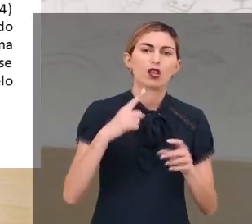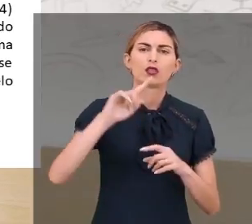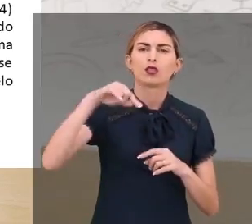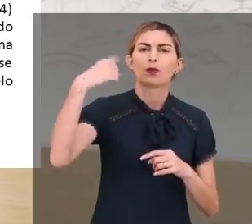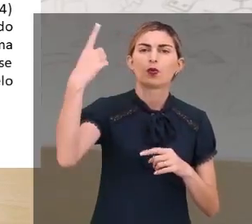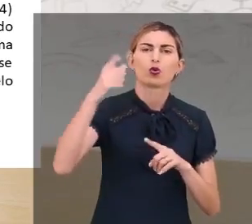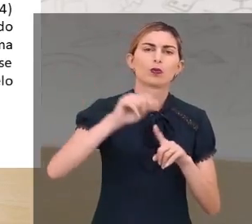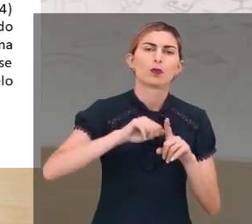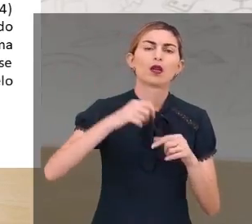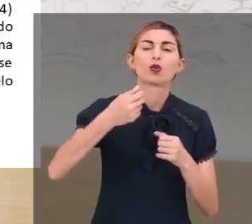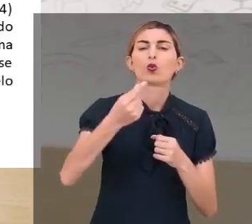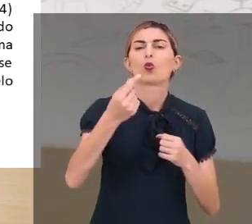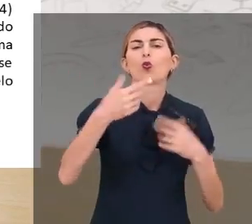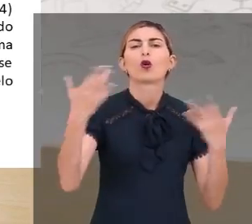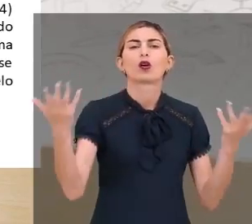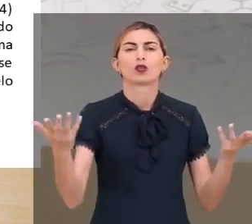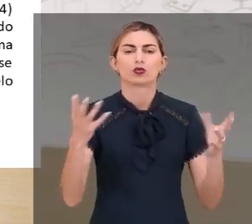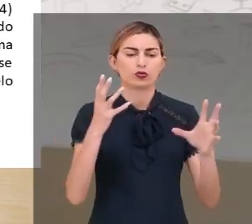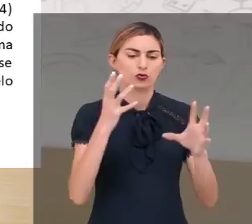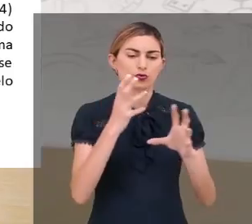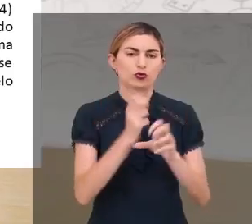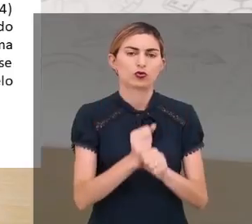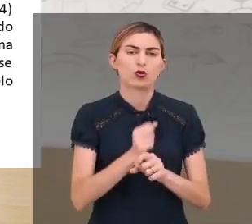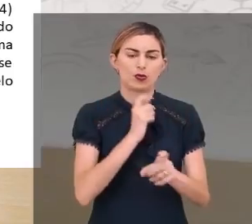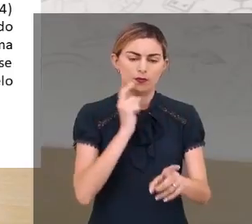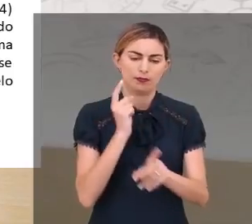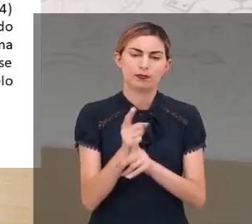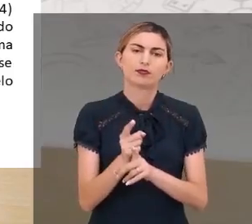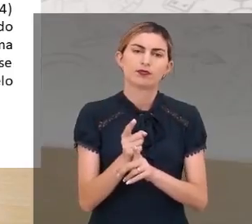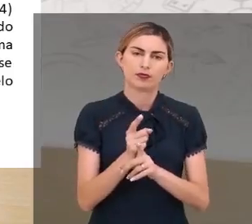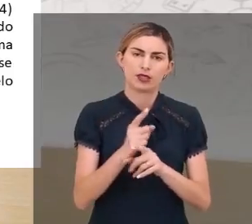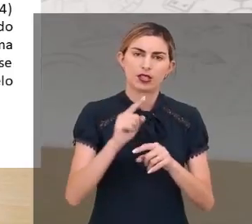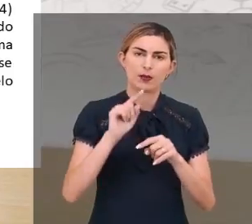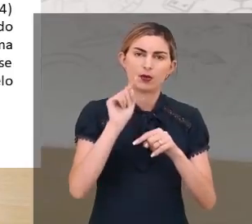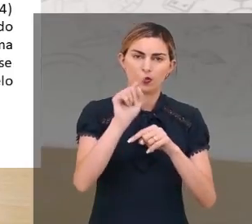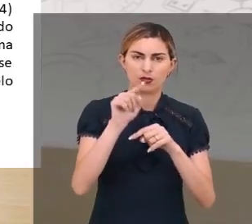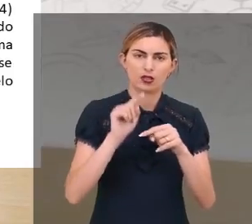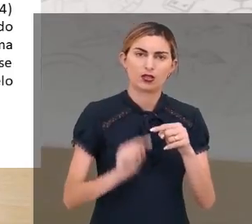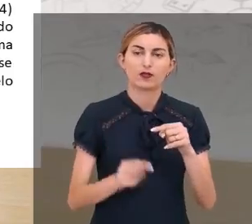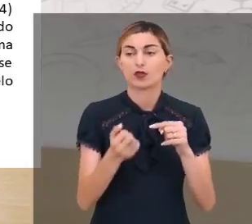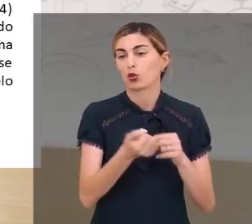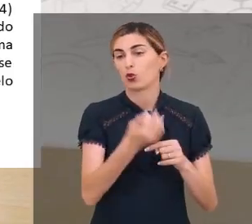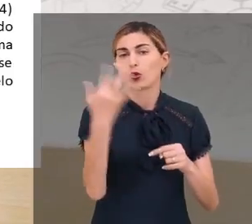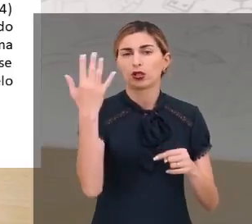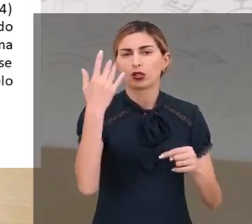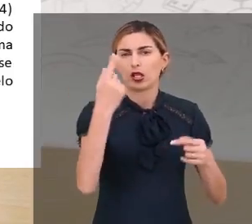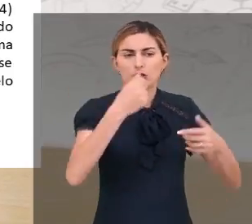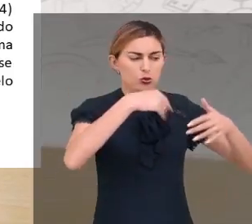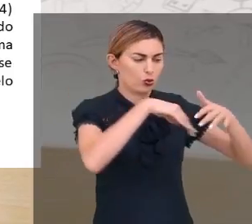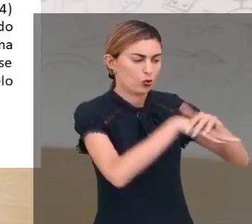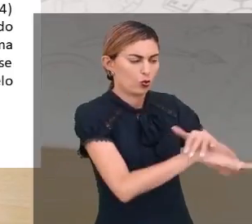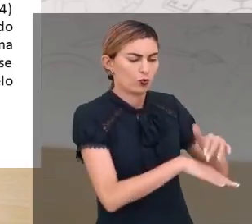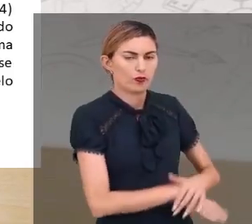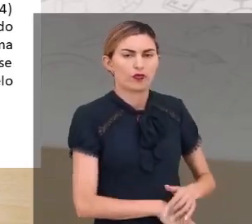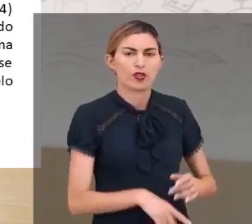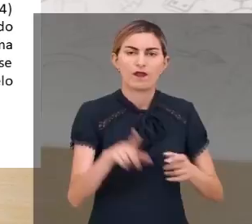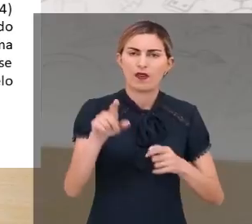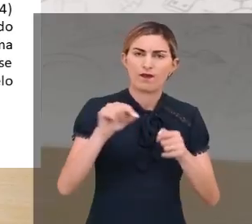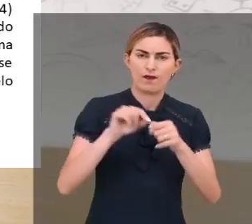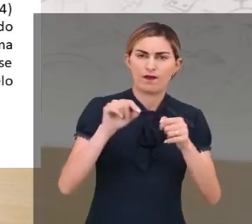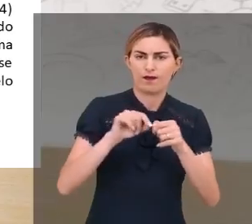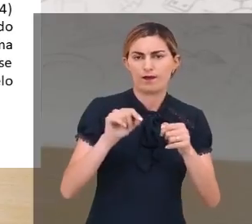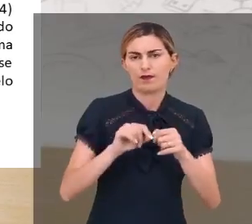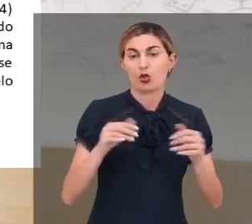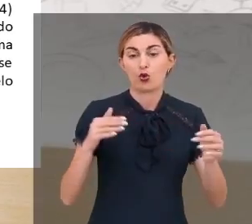valor deste produto num outro período. Faço a soma, tiro a média e divido pela quantidade de itens que deverão ser